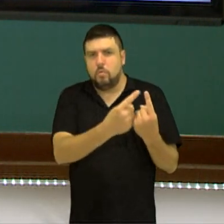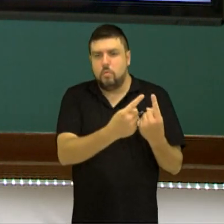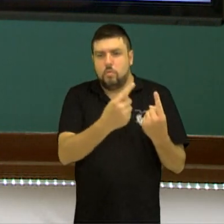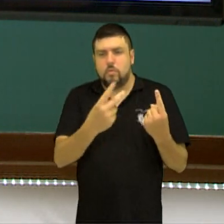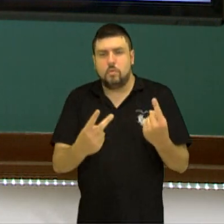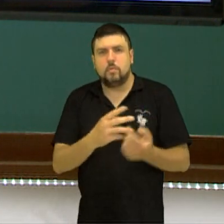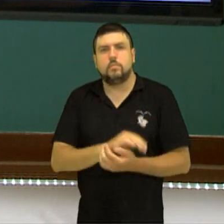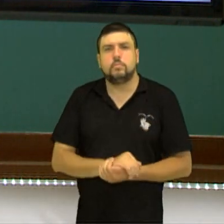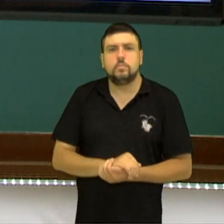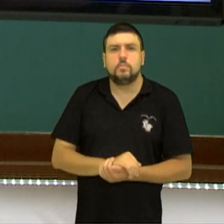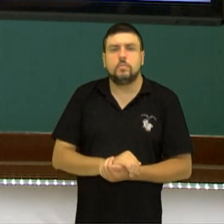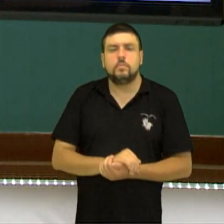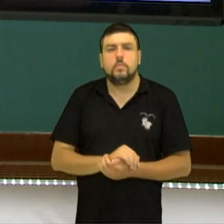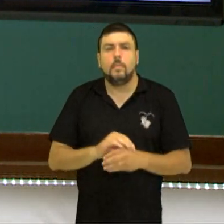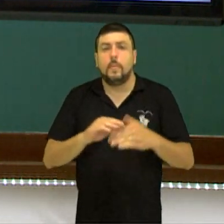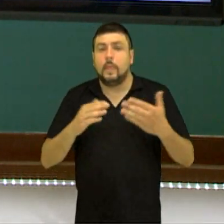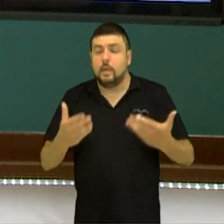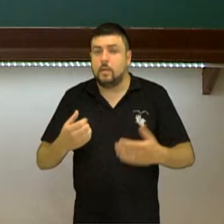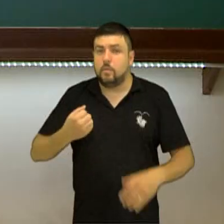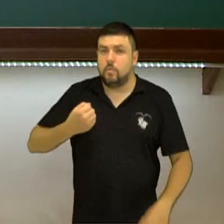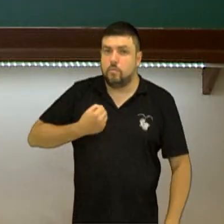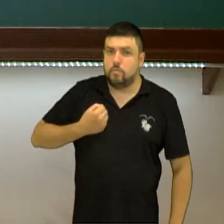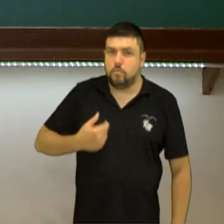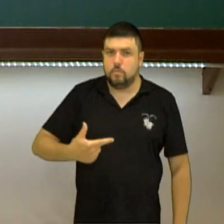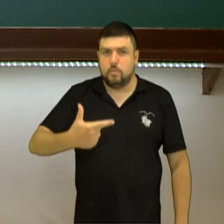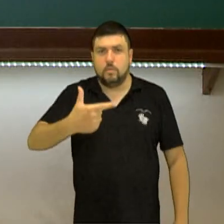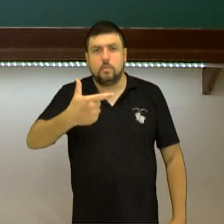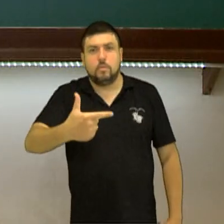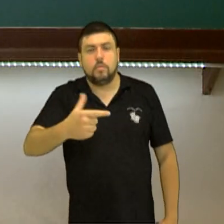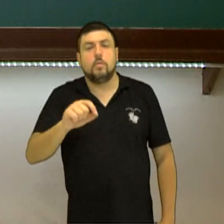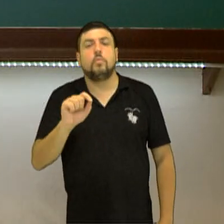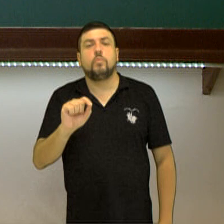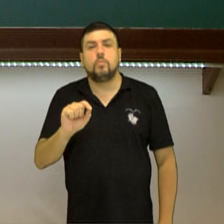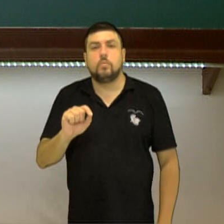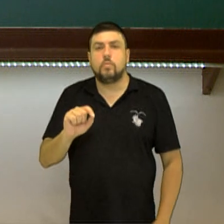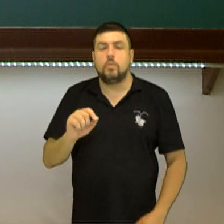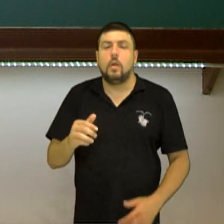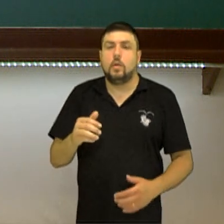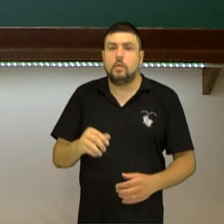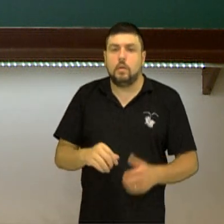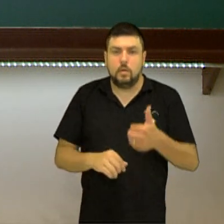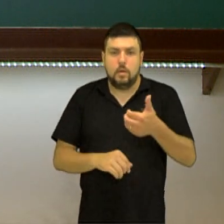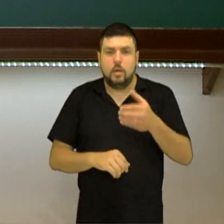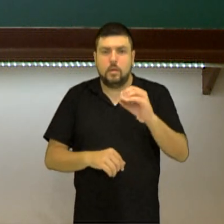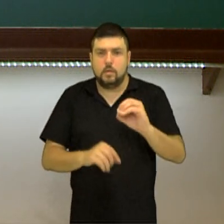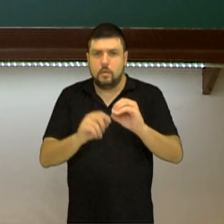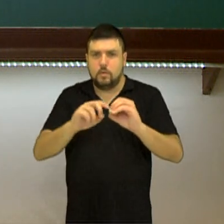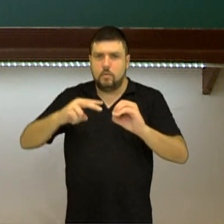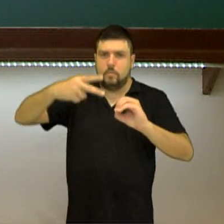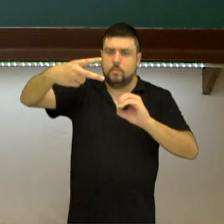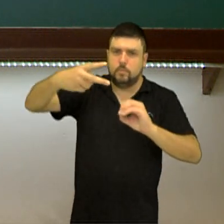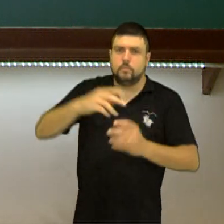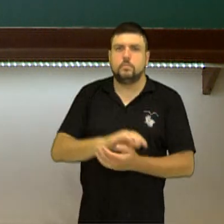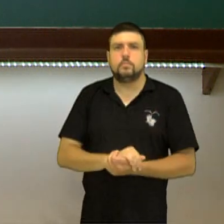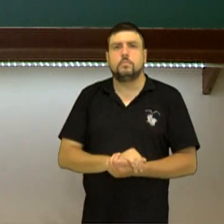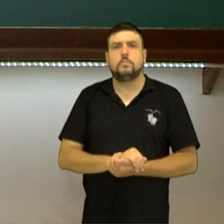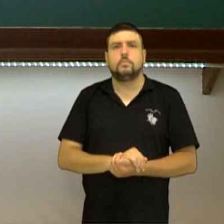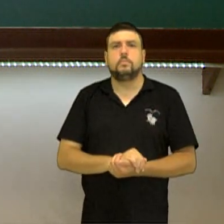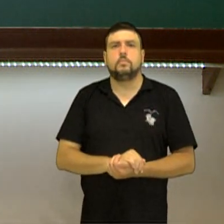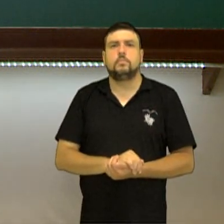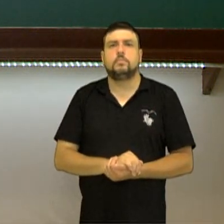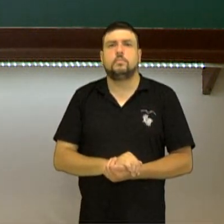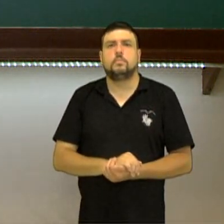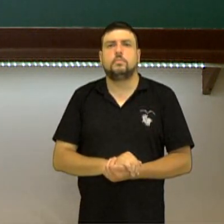elevado ao quadrado. Veja, a classe 0 é a classe da unidade, ok? A